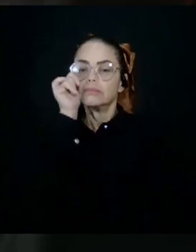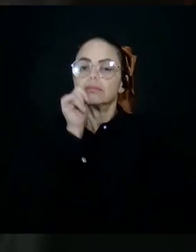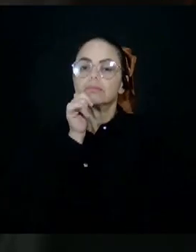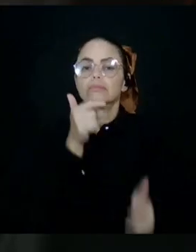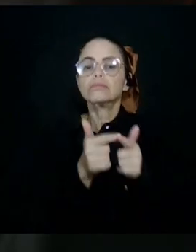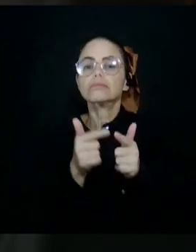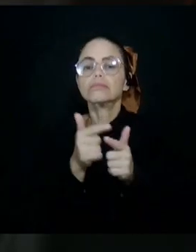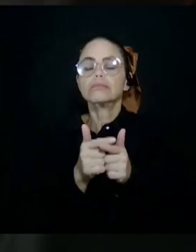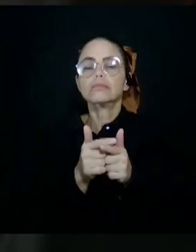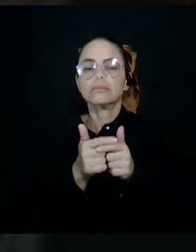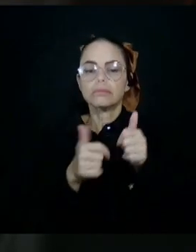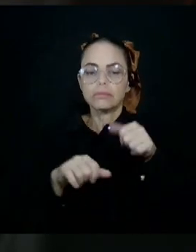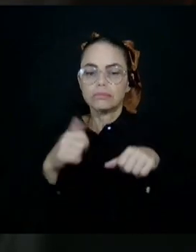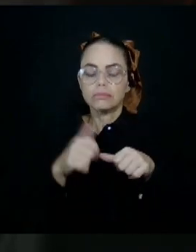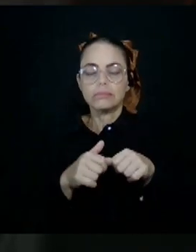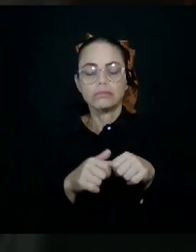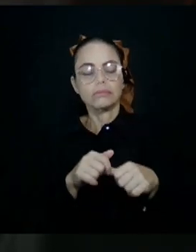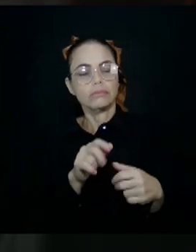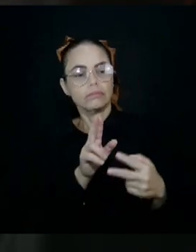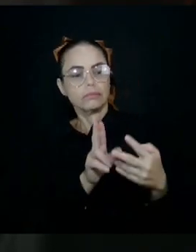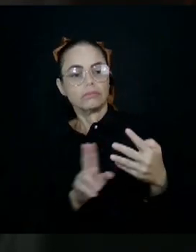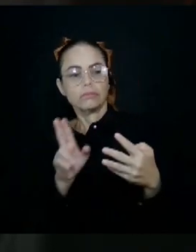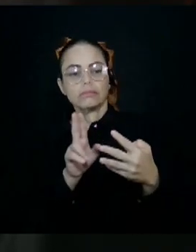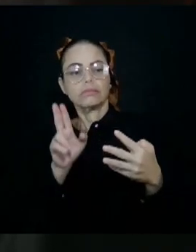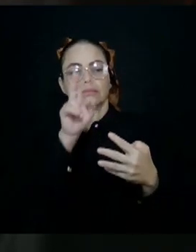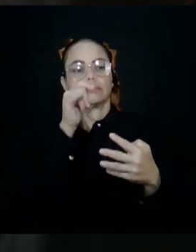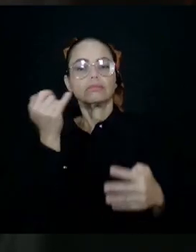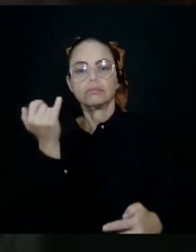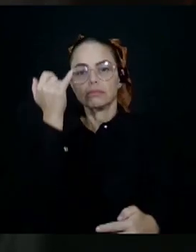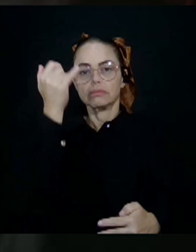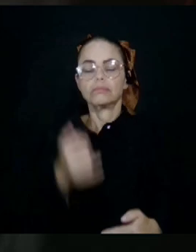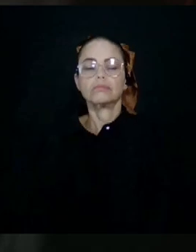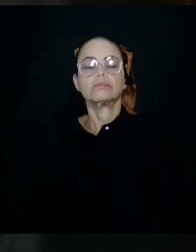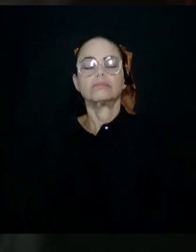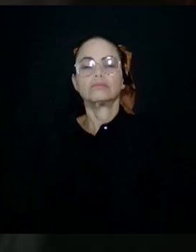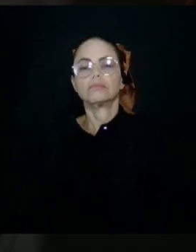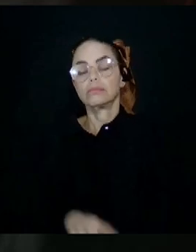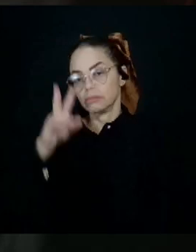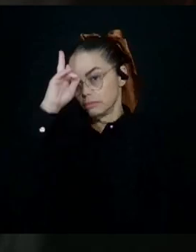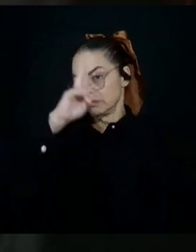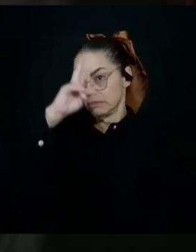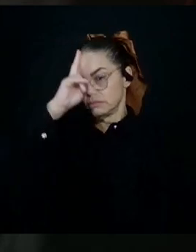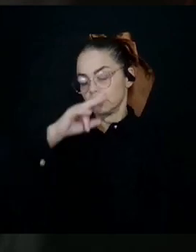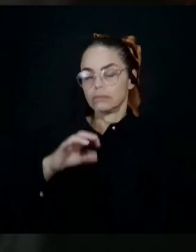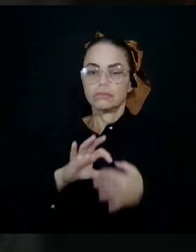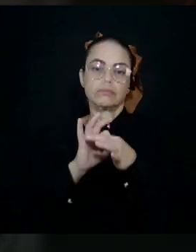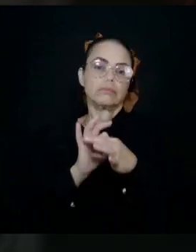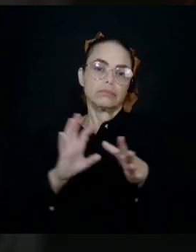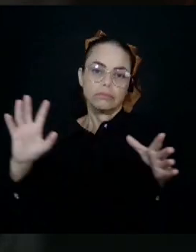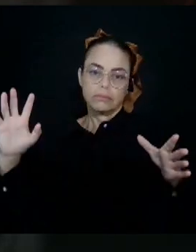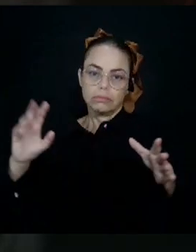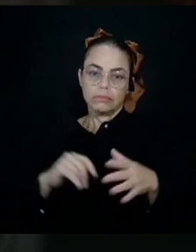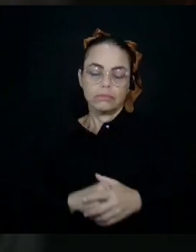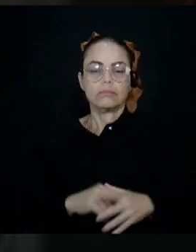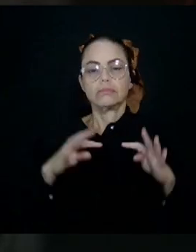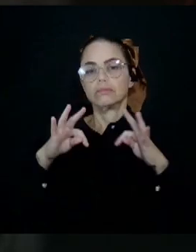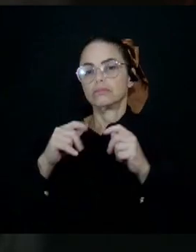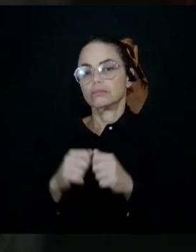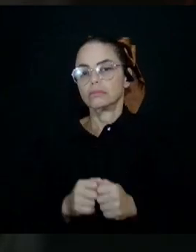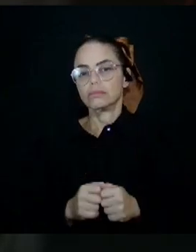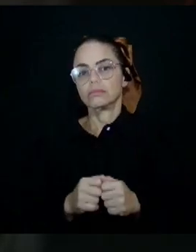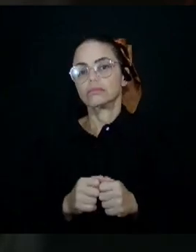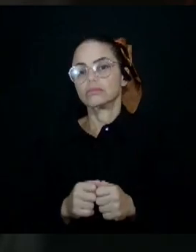analisar rótulos, é importante a gente salientar a liberdade, né, de todos e todas,